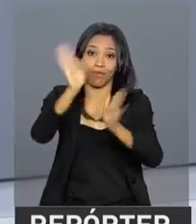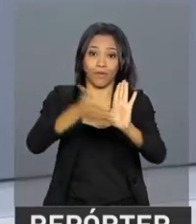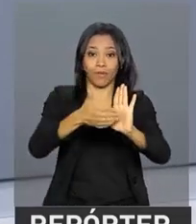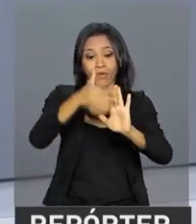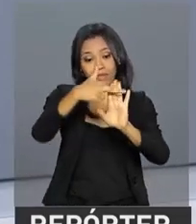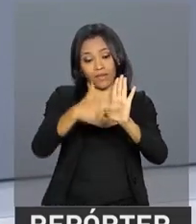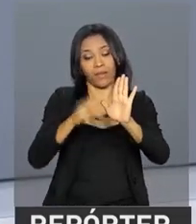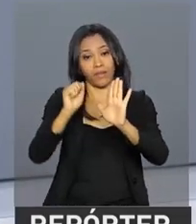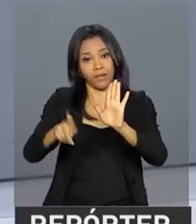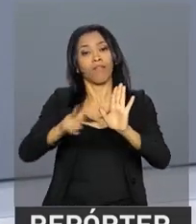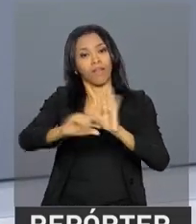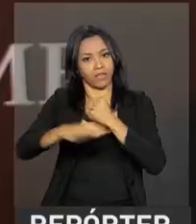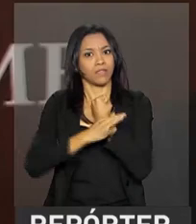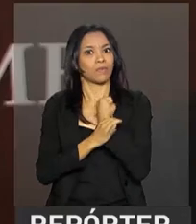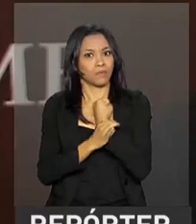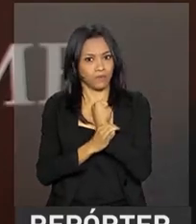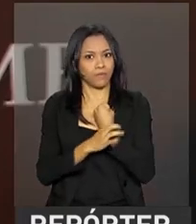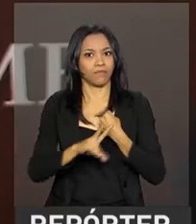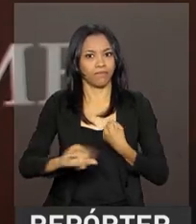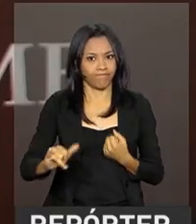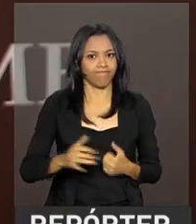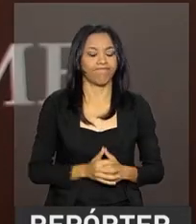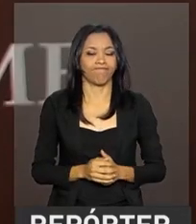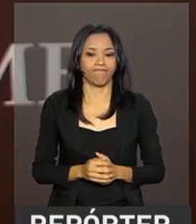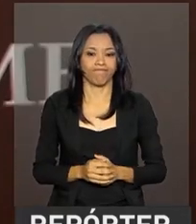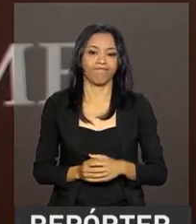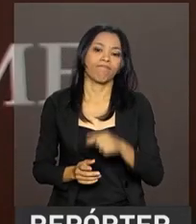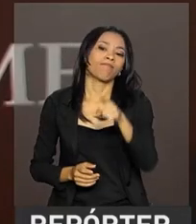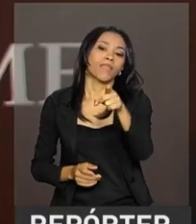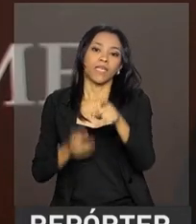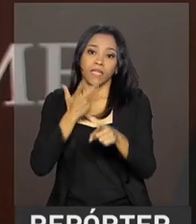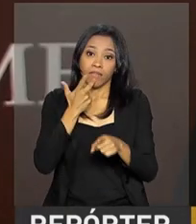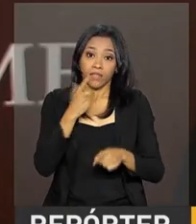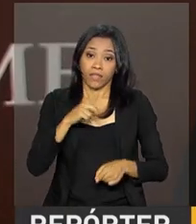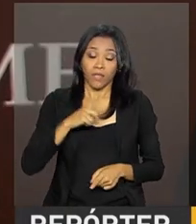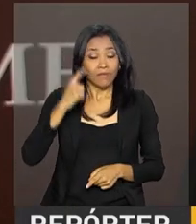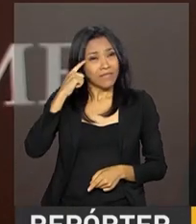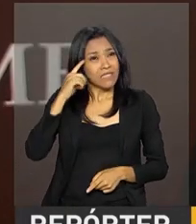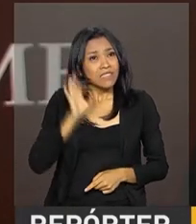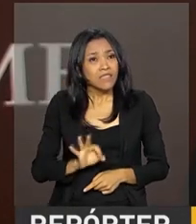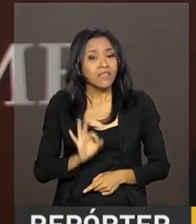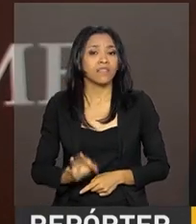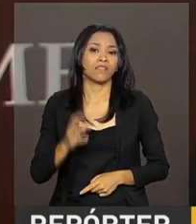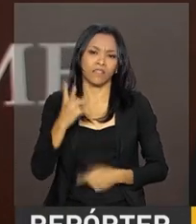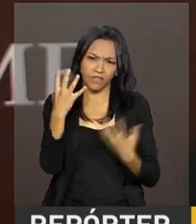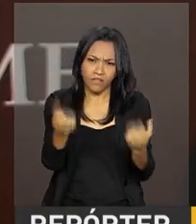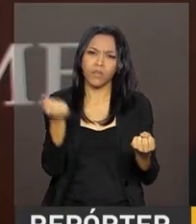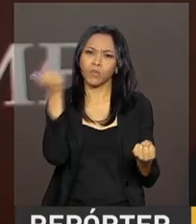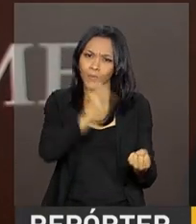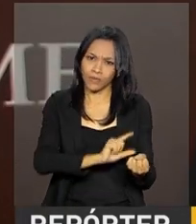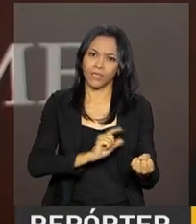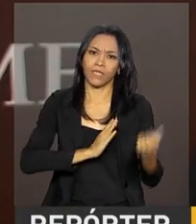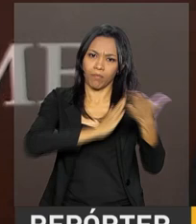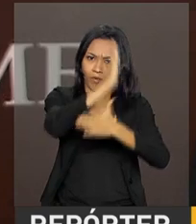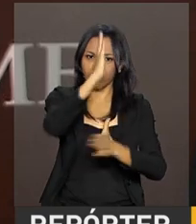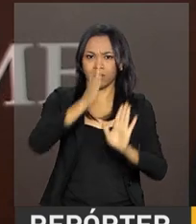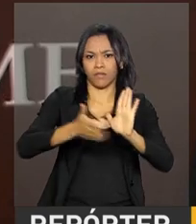serão garantidos. Eu tenho absoluta convicção que nós vamos conseguir. Primeiro,